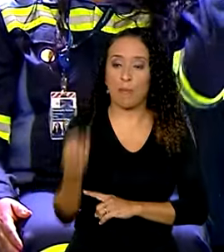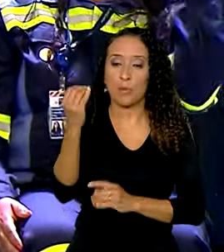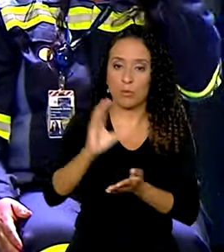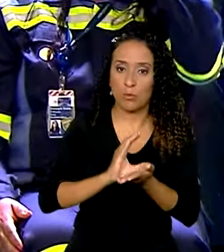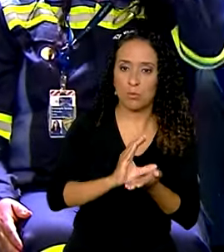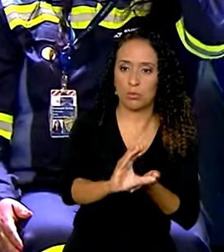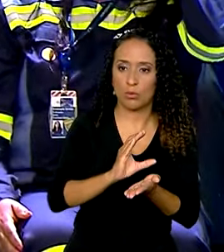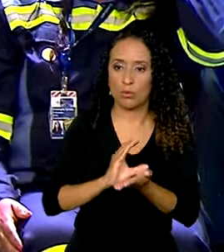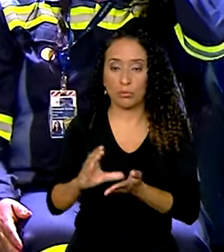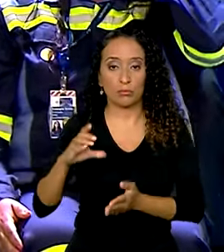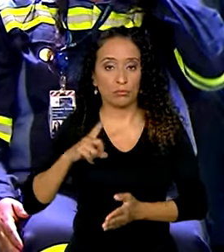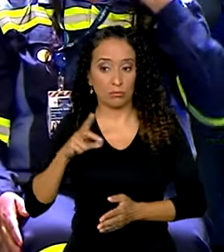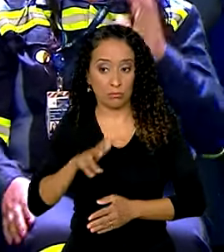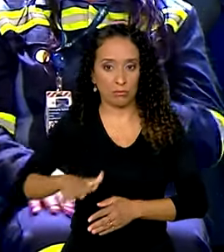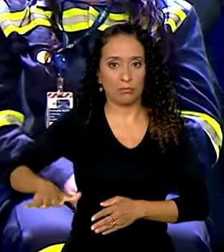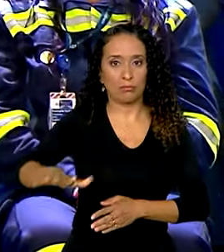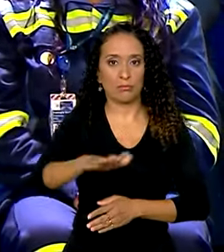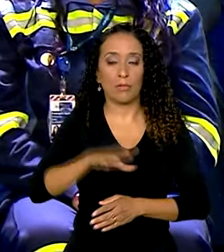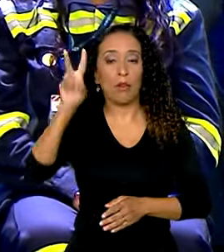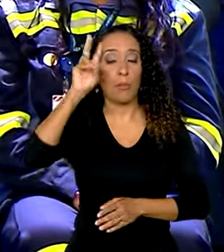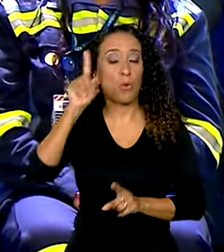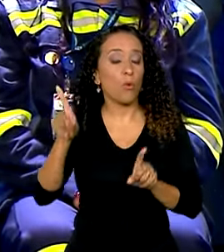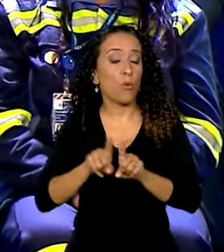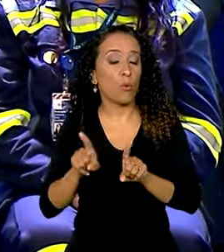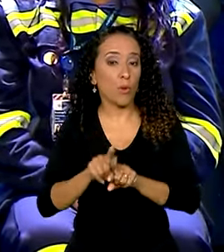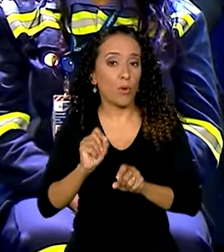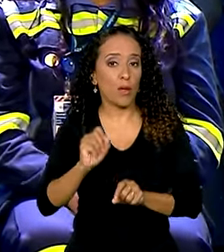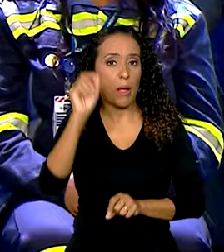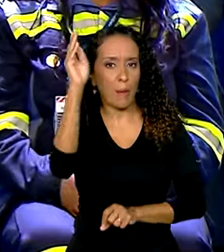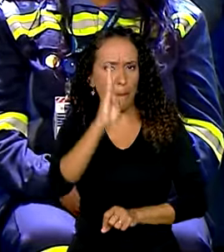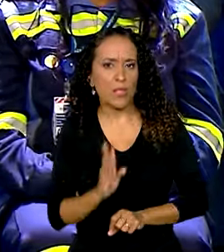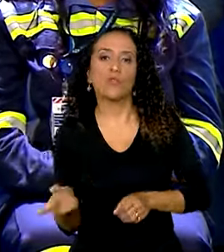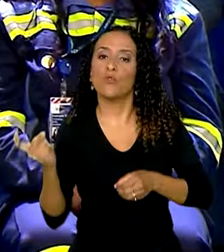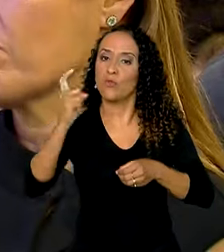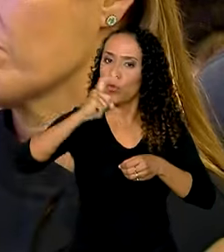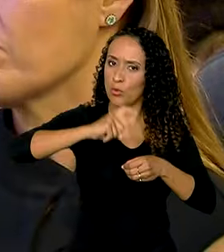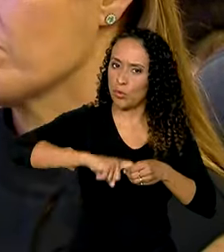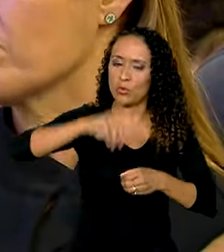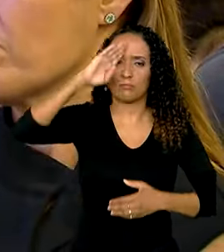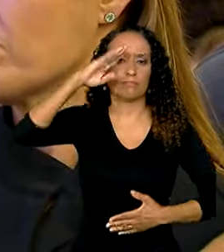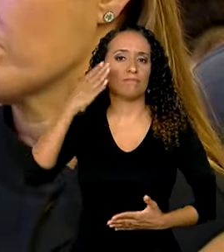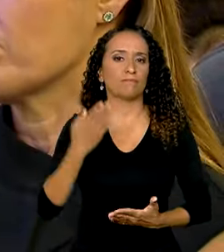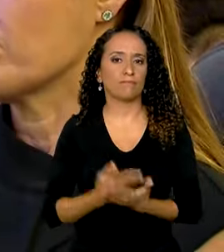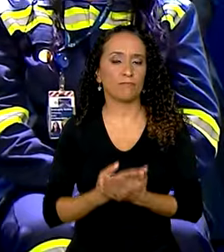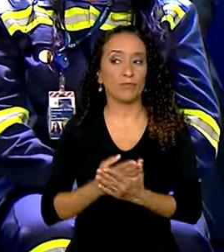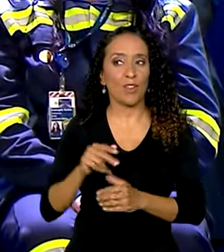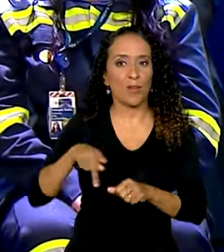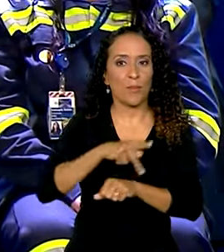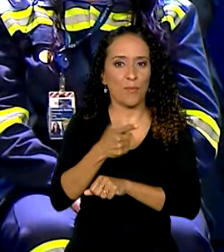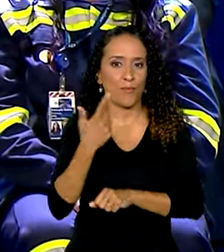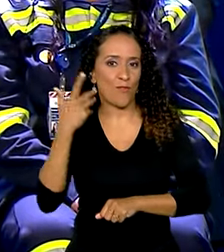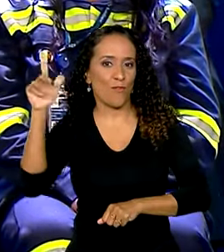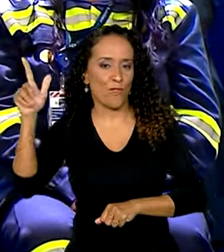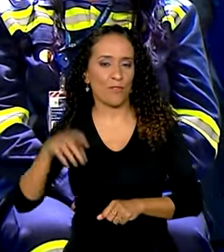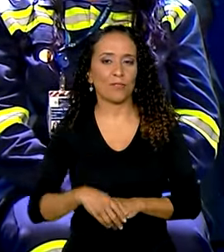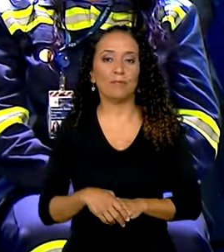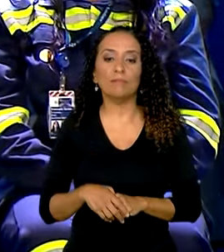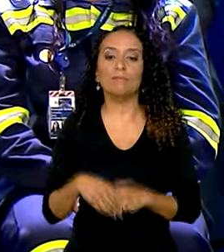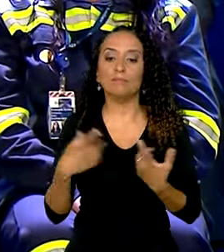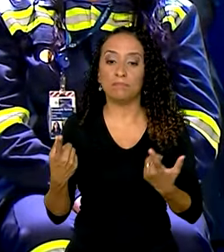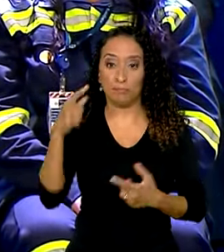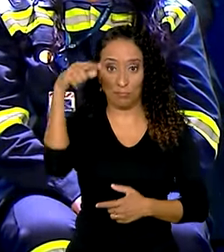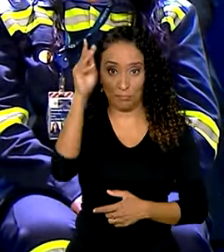investimentos privados no setor e lembrou que o Brasil tem retomado a confiança no exterior. O risco